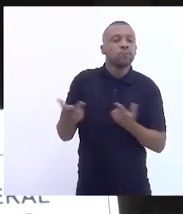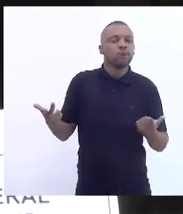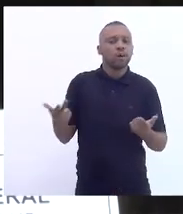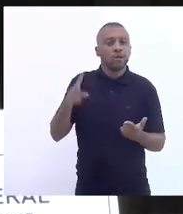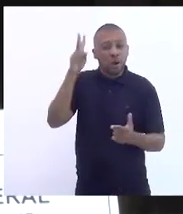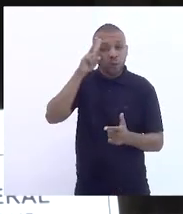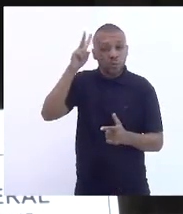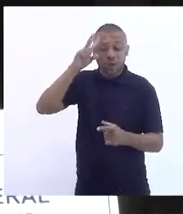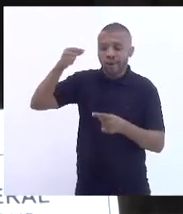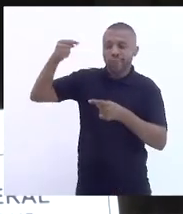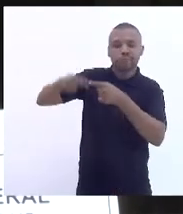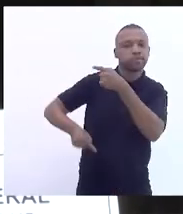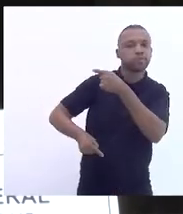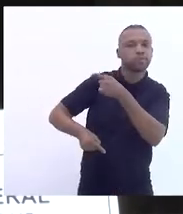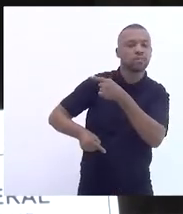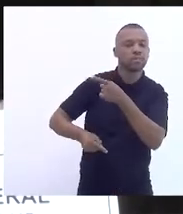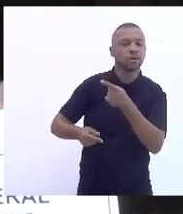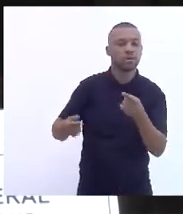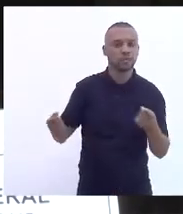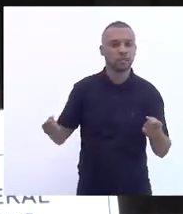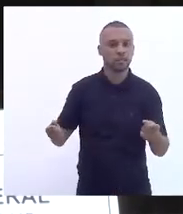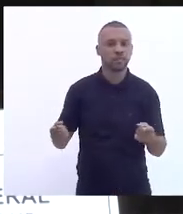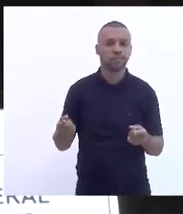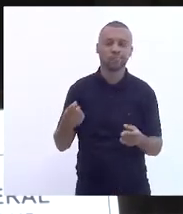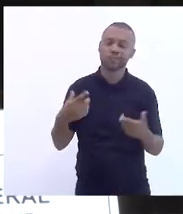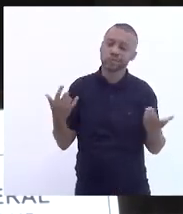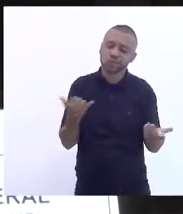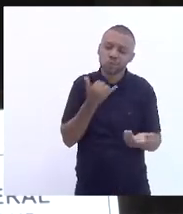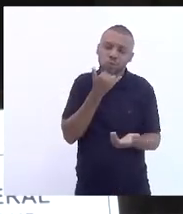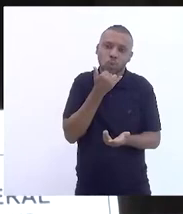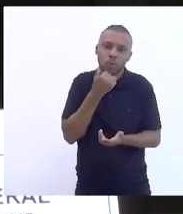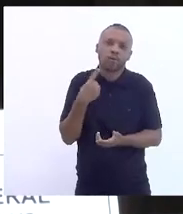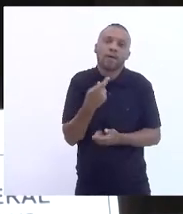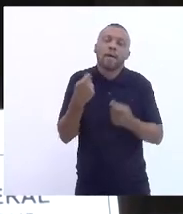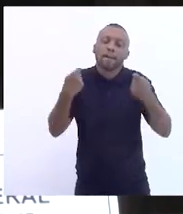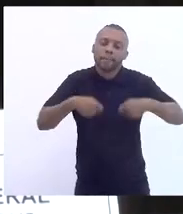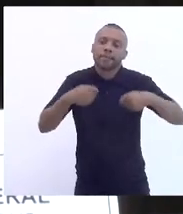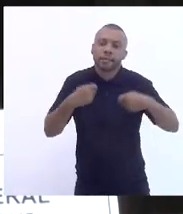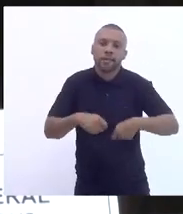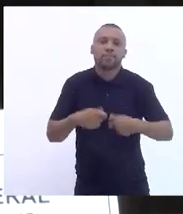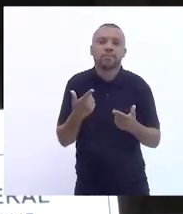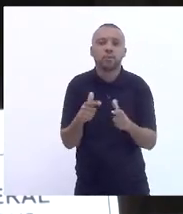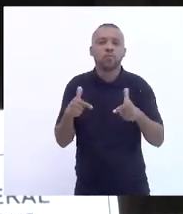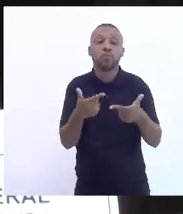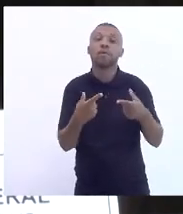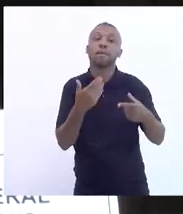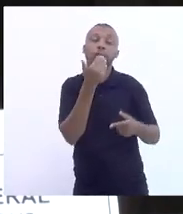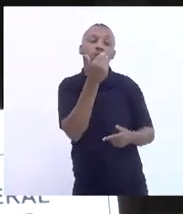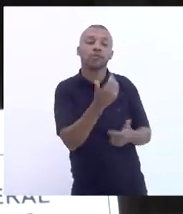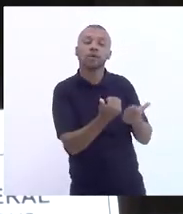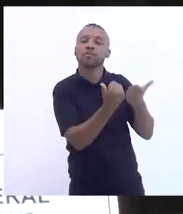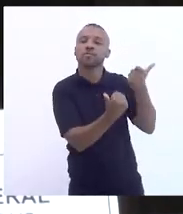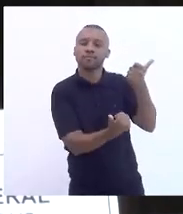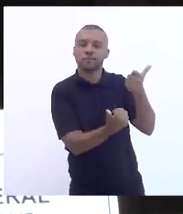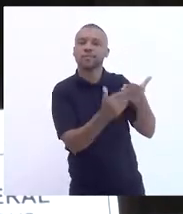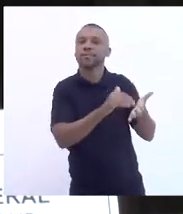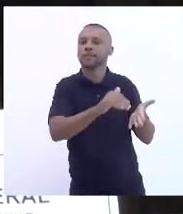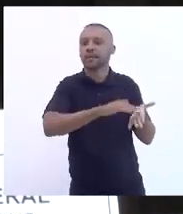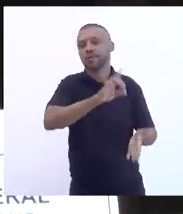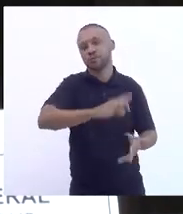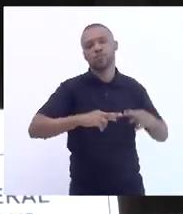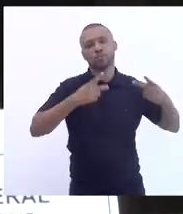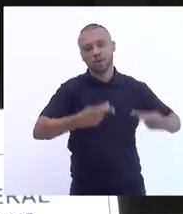interrompidas e gente precisa de alguma maneira e a secretária a subsecretária seres humanos aqui presente